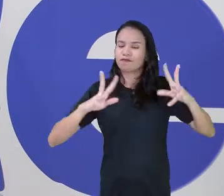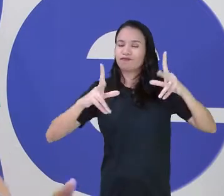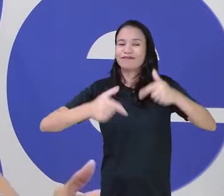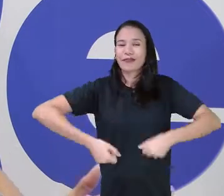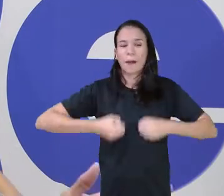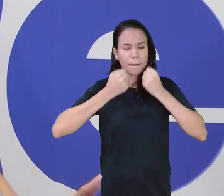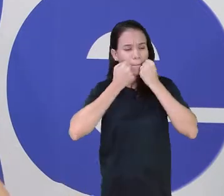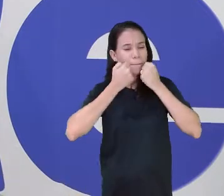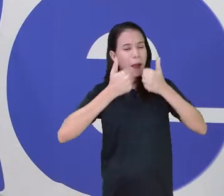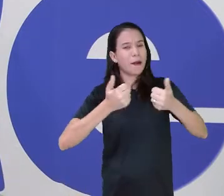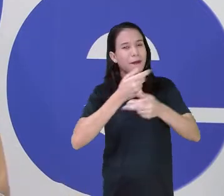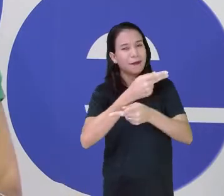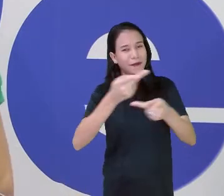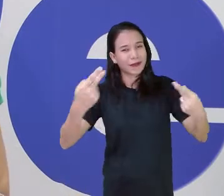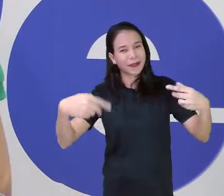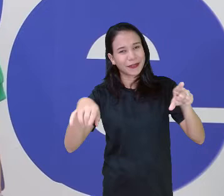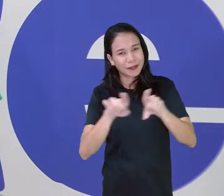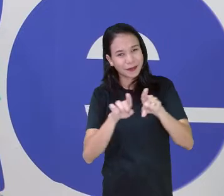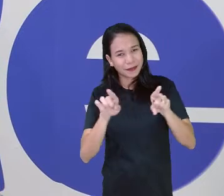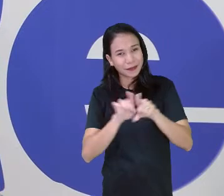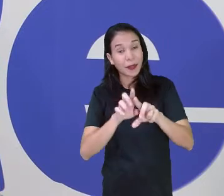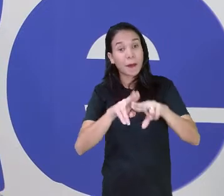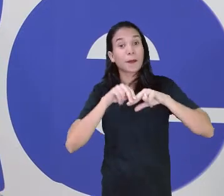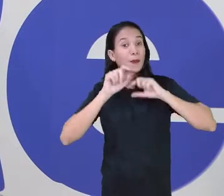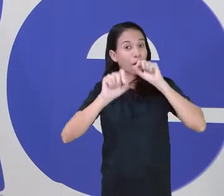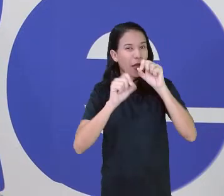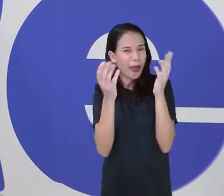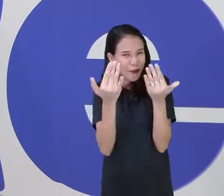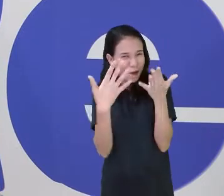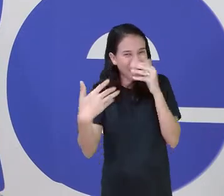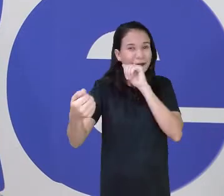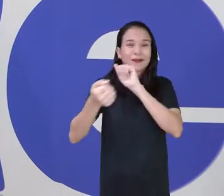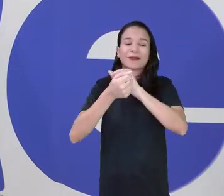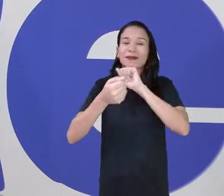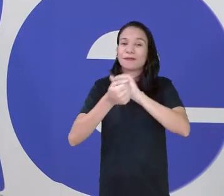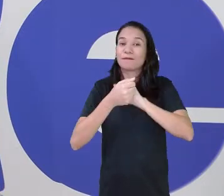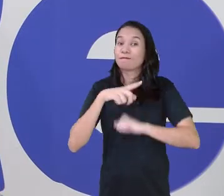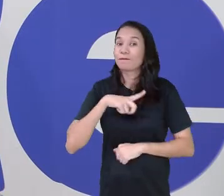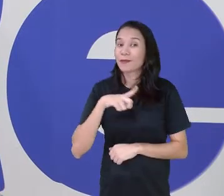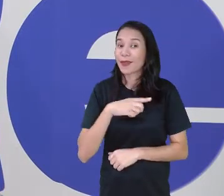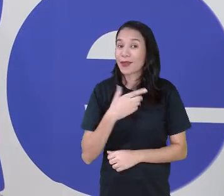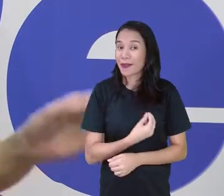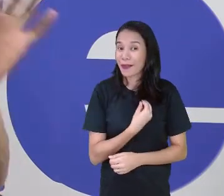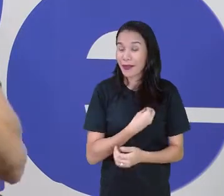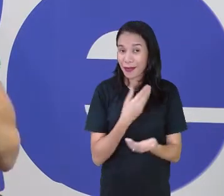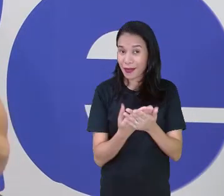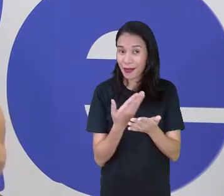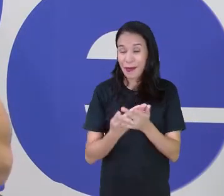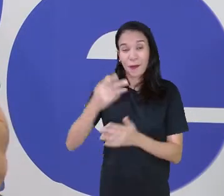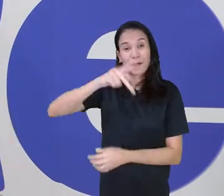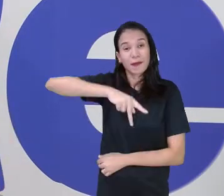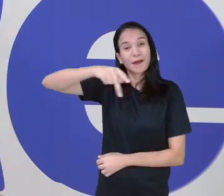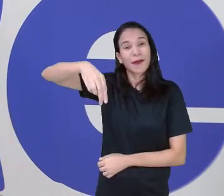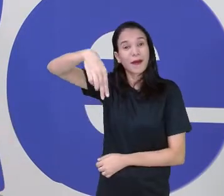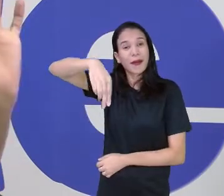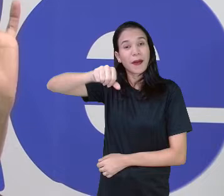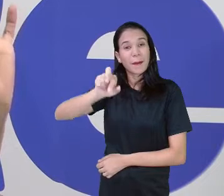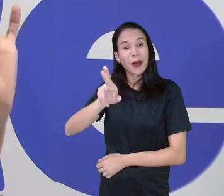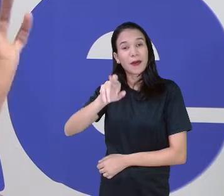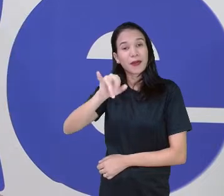bem, tudo bem com vocês, não é isso? Então, ó, chega juntinho com a gente, fica aqui a aula da professora Mauricéia, como